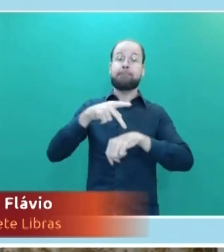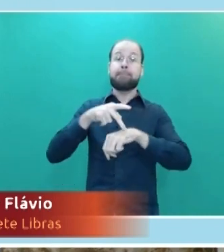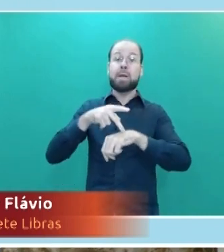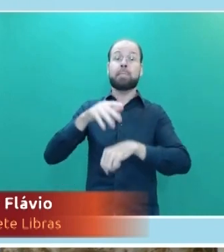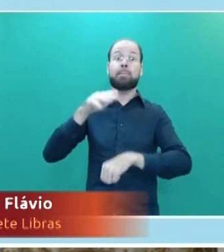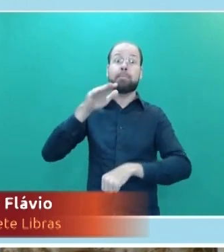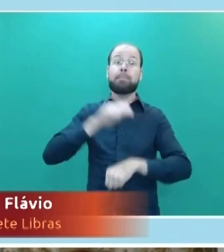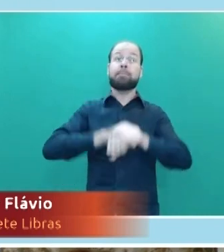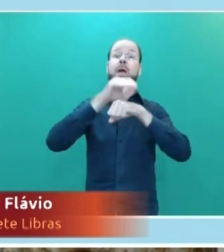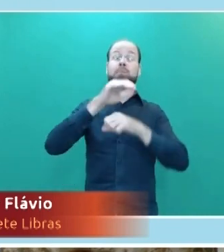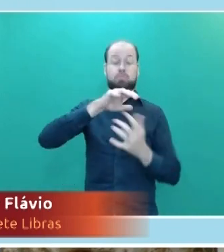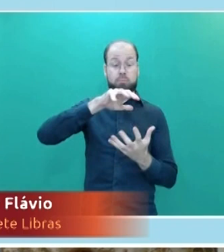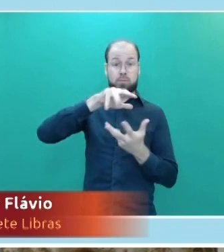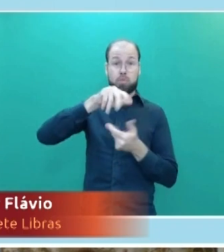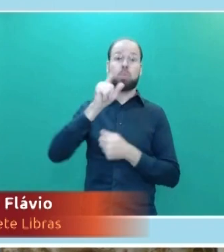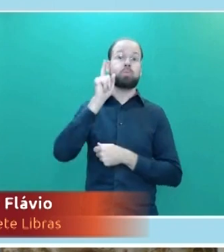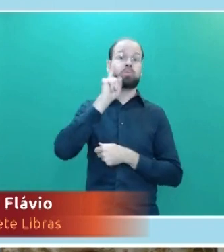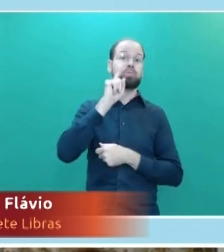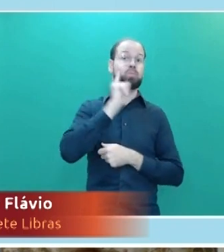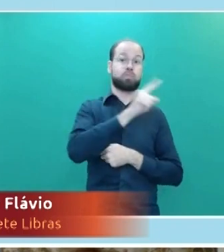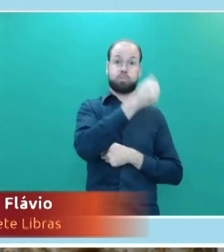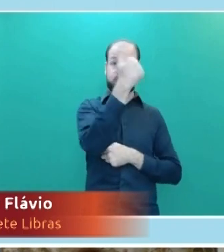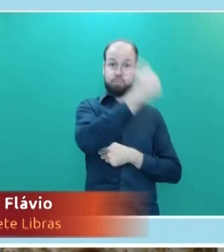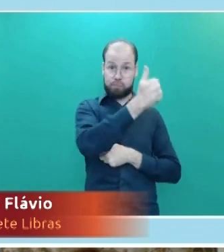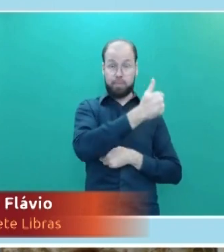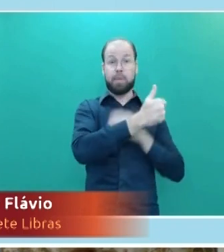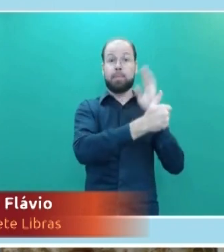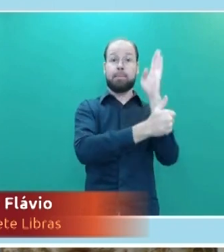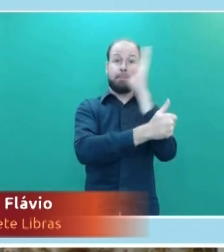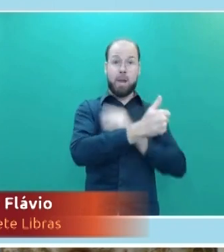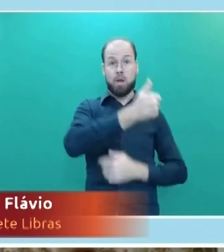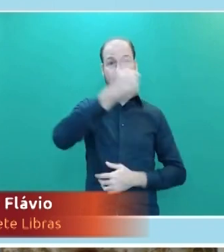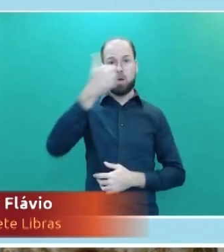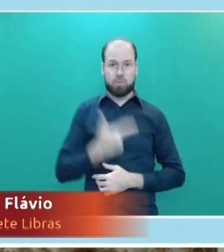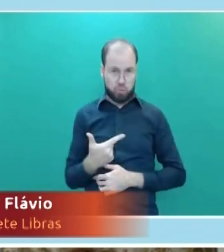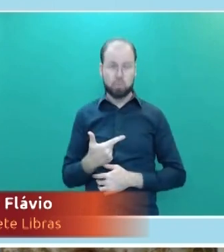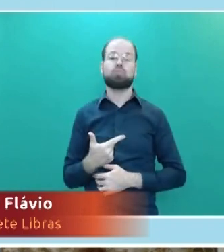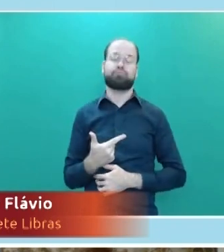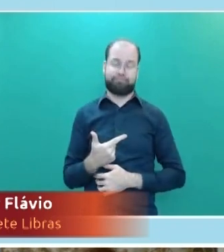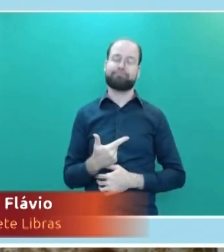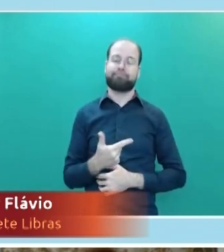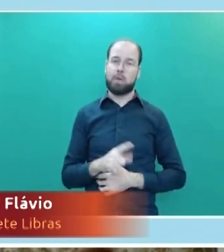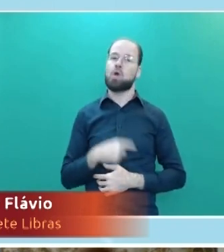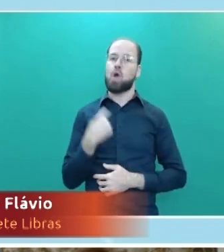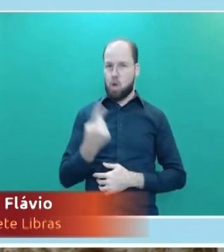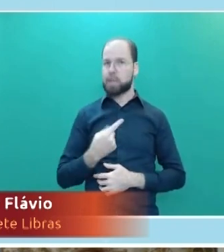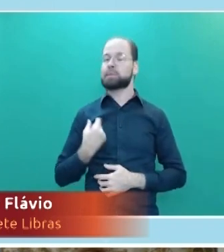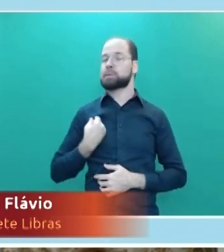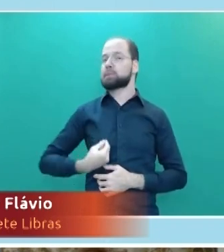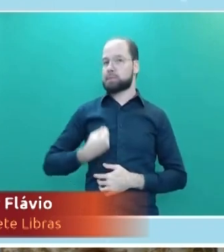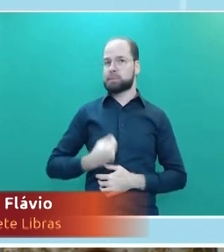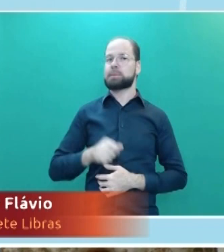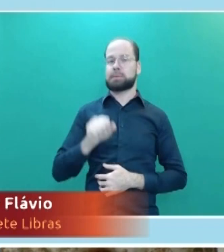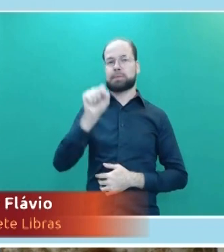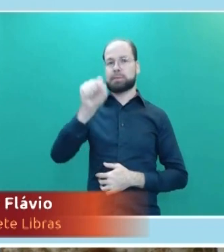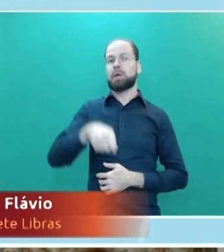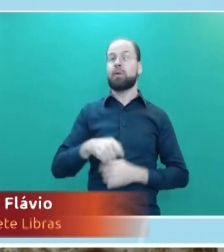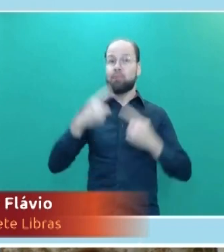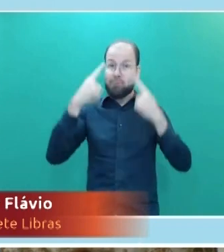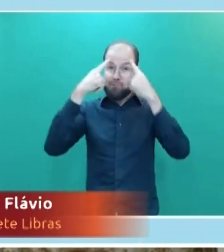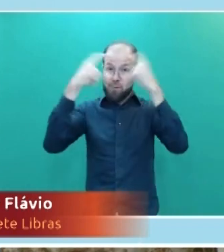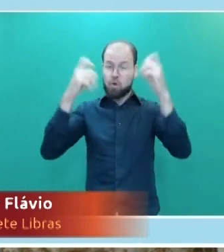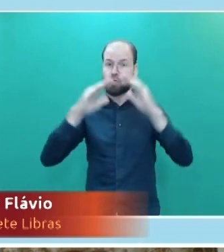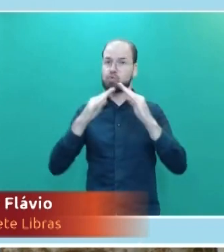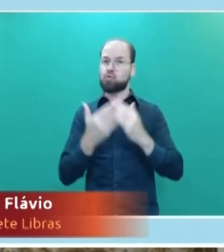Estados Unidos primeiramente, seguido do Brasil. Então nós estamos aí numa esteira de violência nas escolas com essa